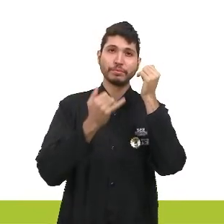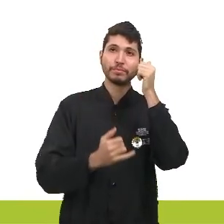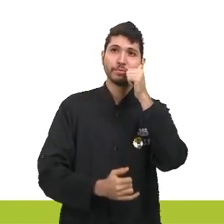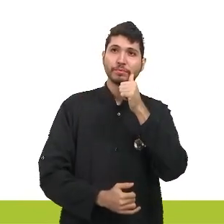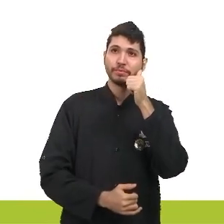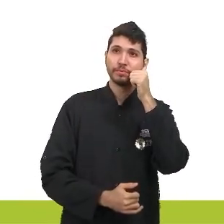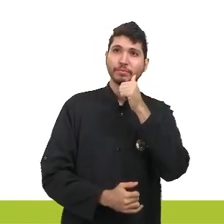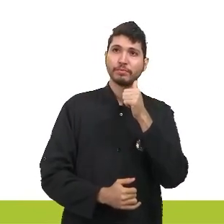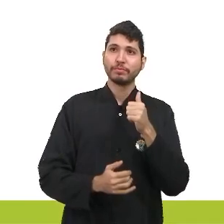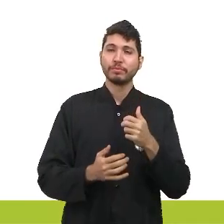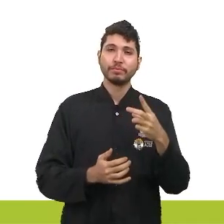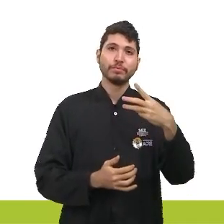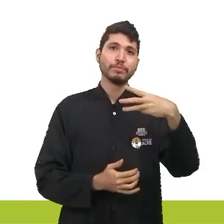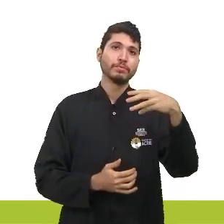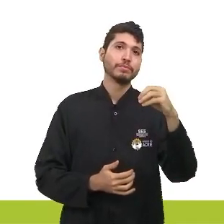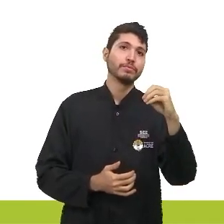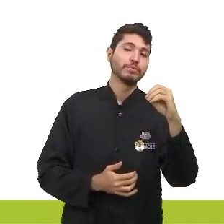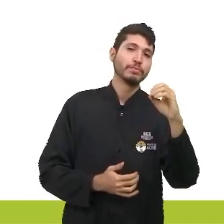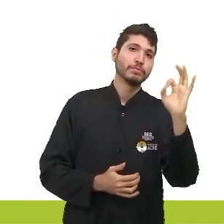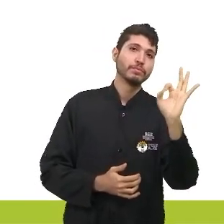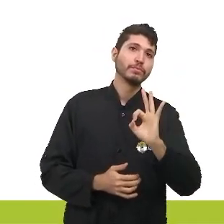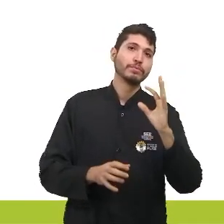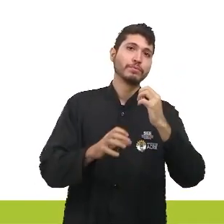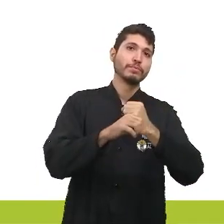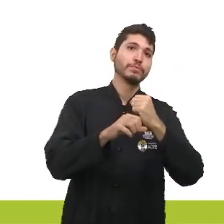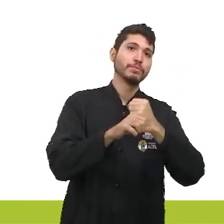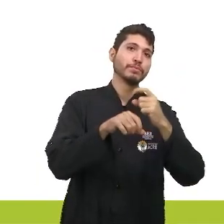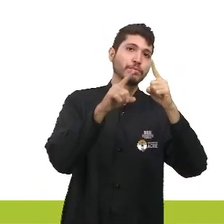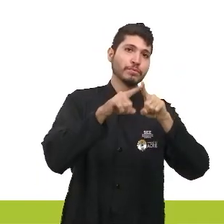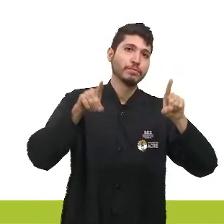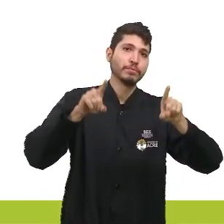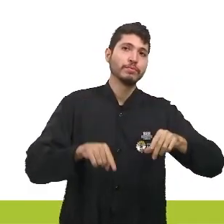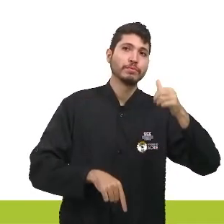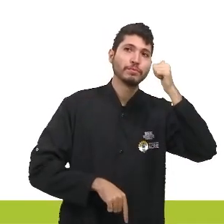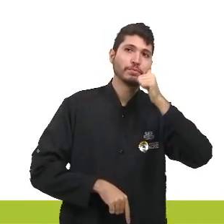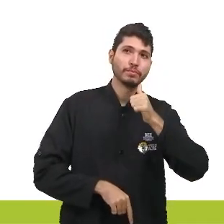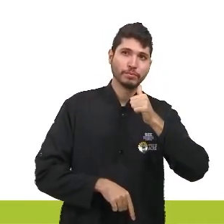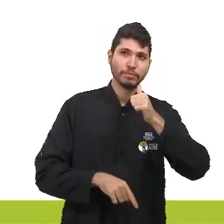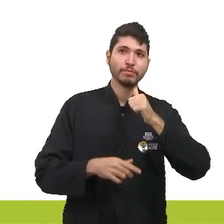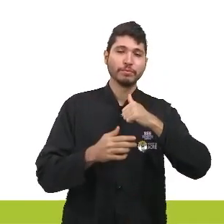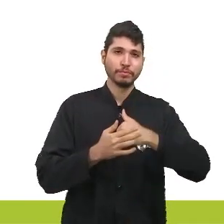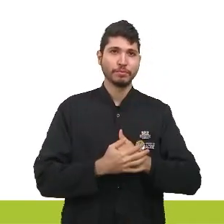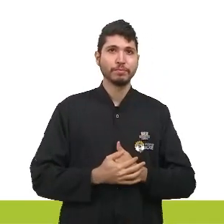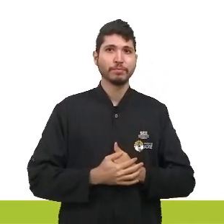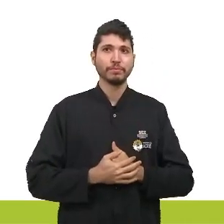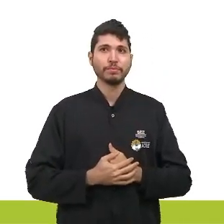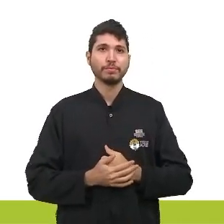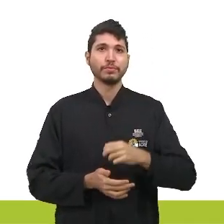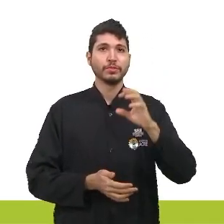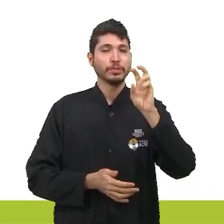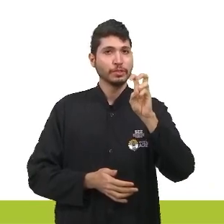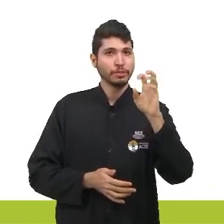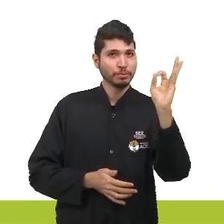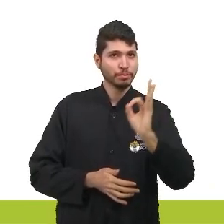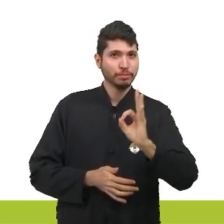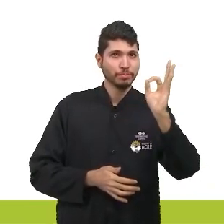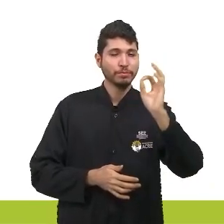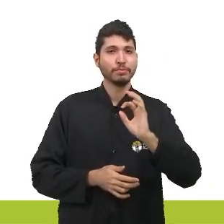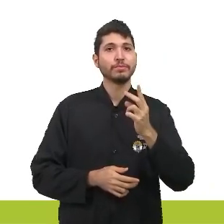Eu vou deixar esses 50 sobre 1000 de todo jeito. Então, vou colocar aqui do lado, mulheres e